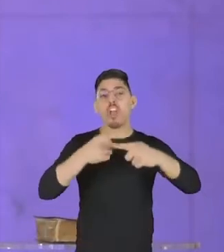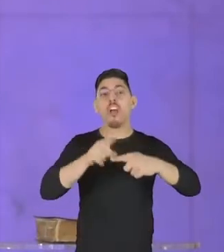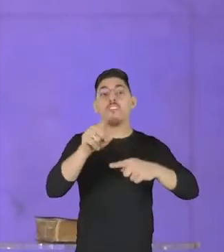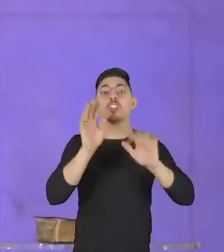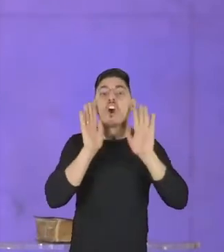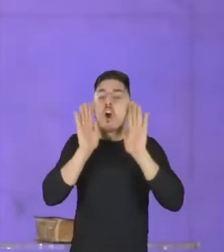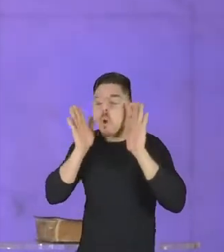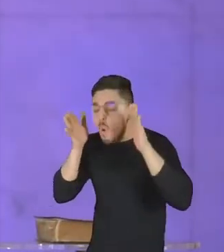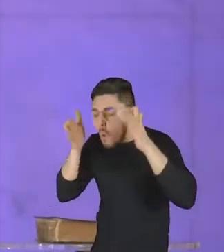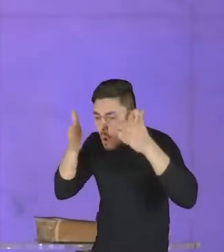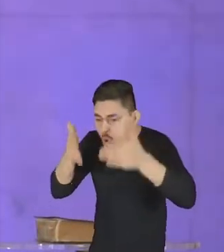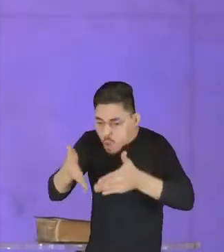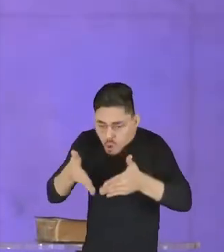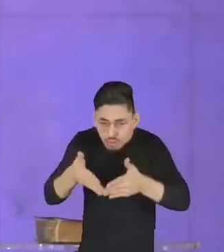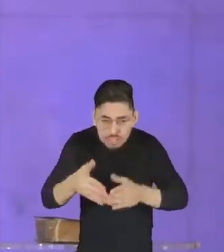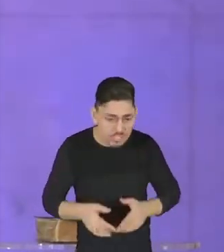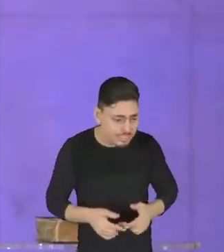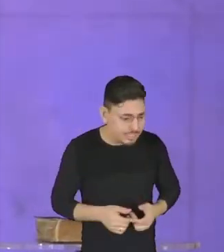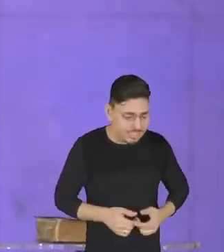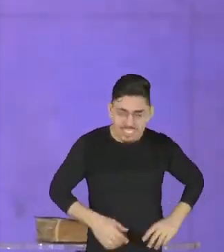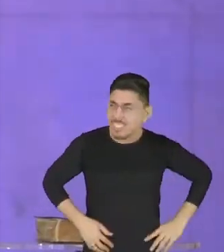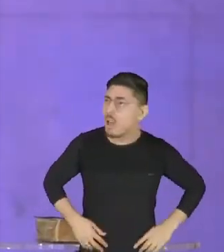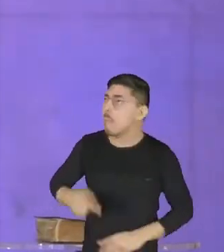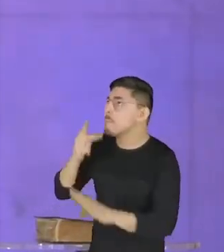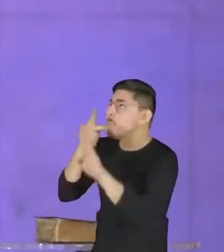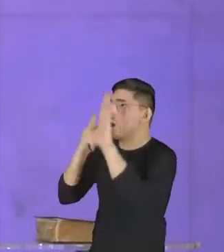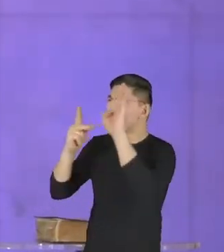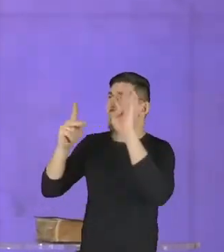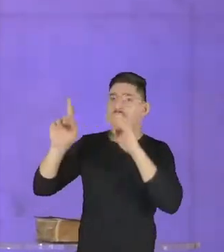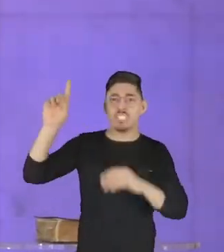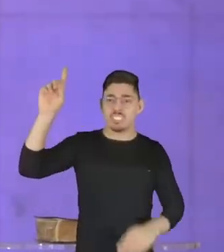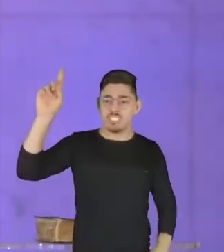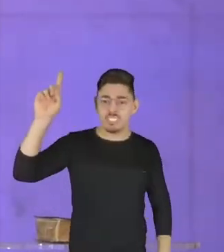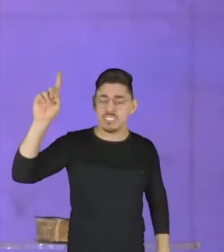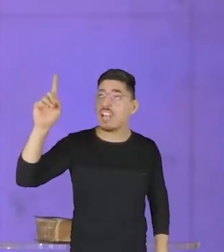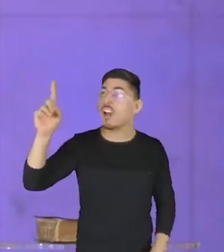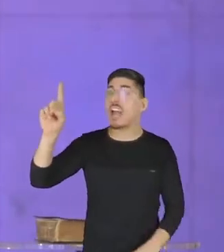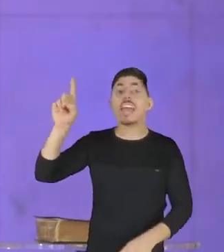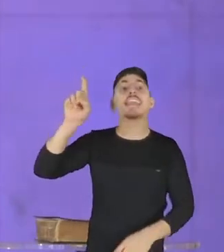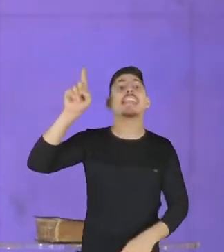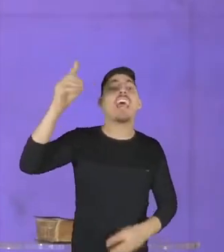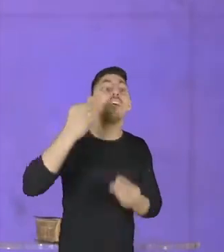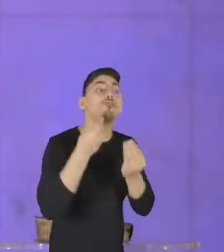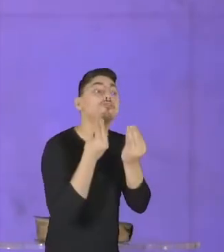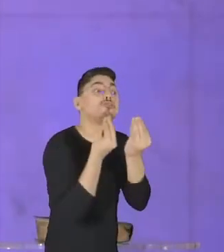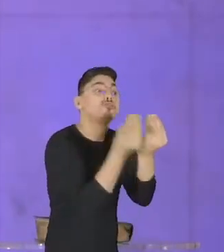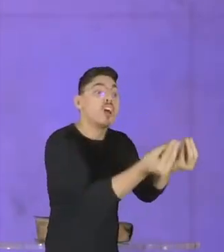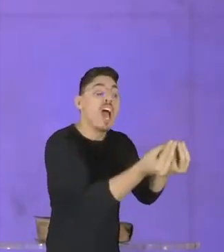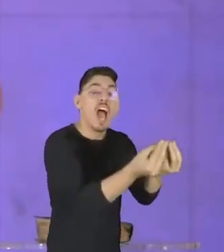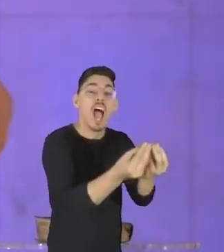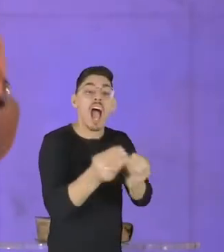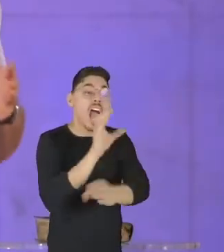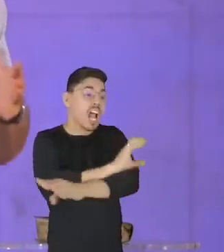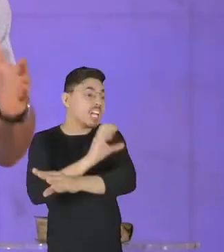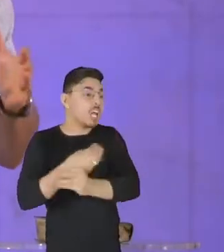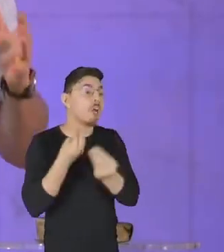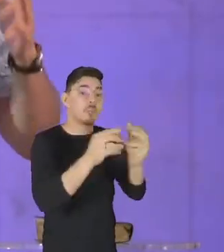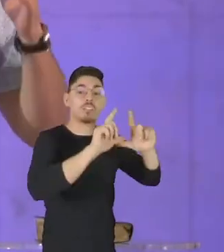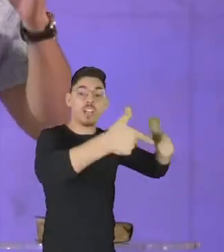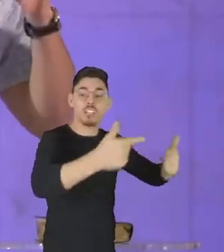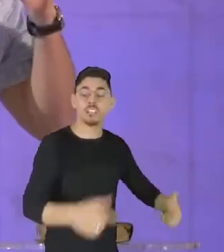olhou para todas as promessas de Deus. O Senhor dá aos israelitas a terra, e você diz